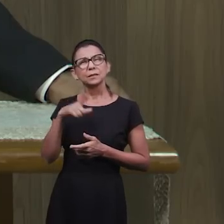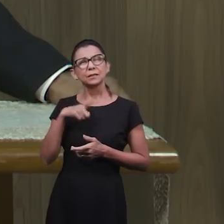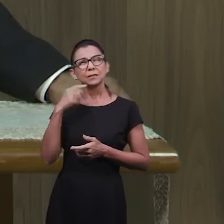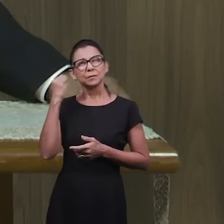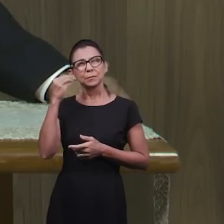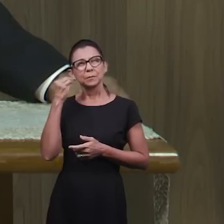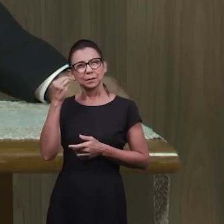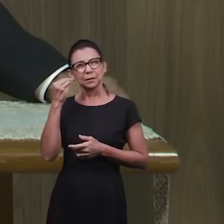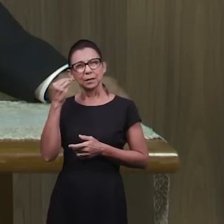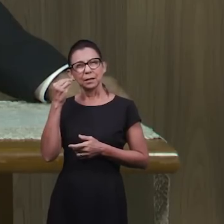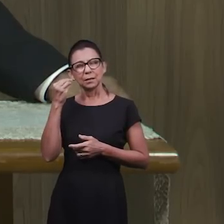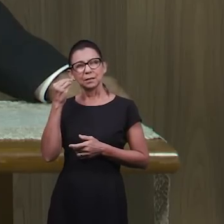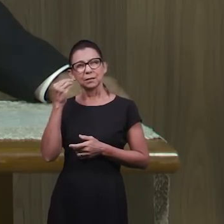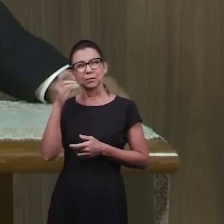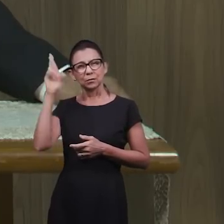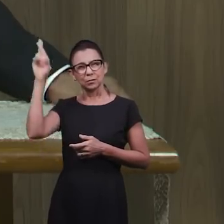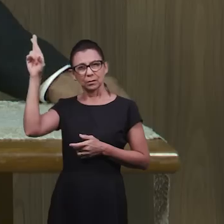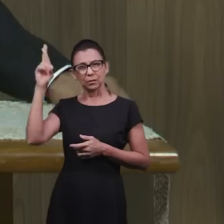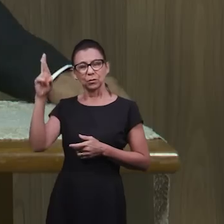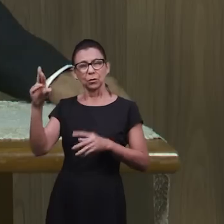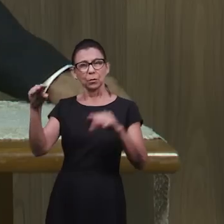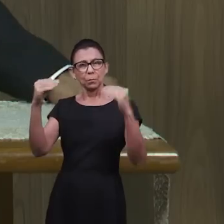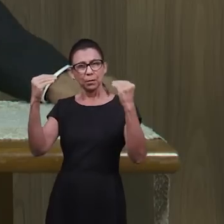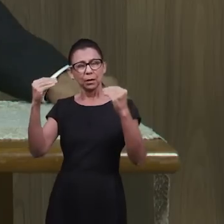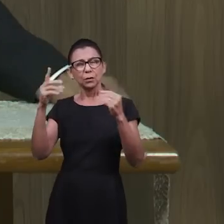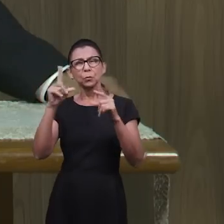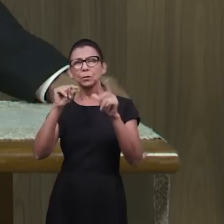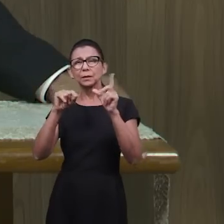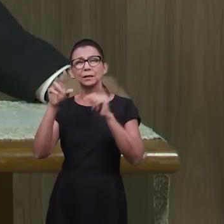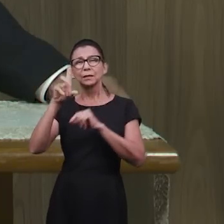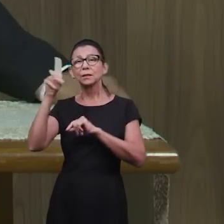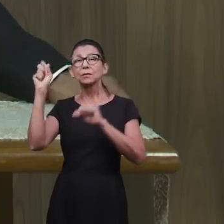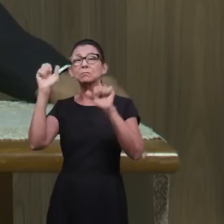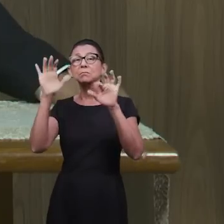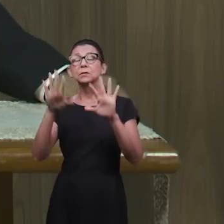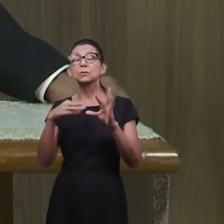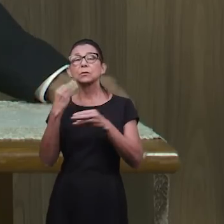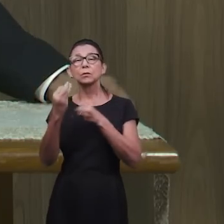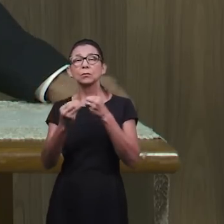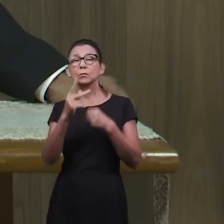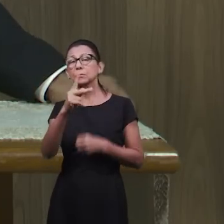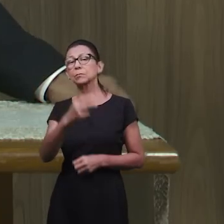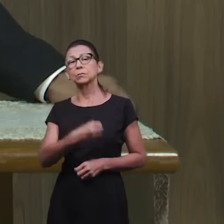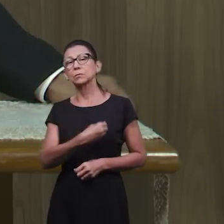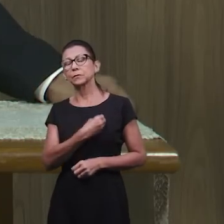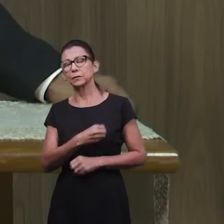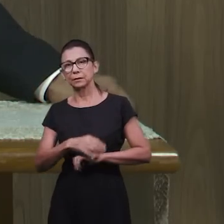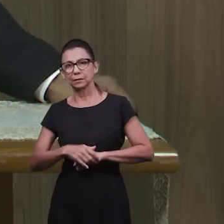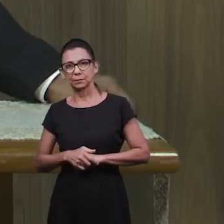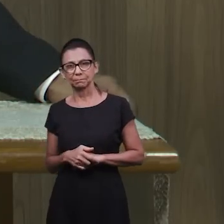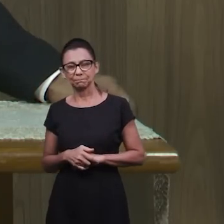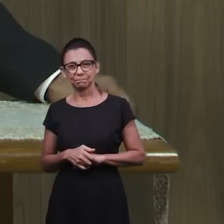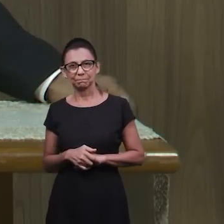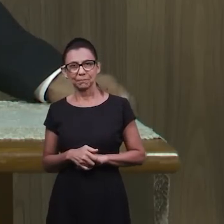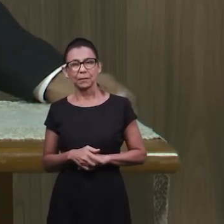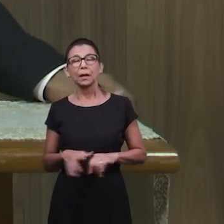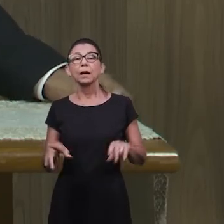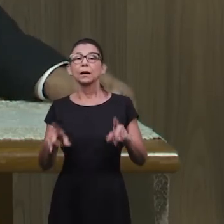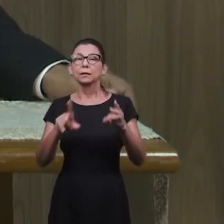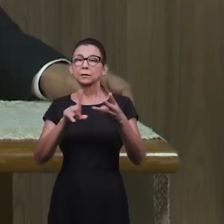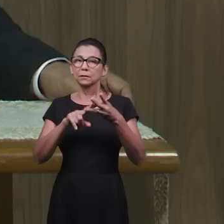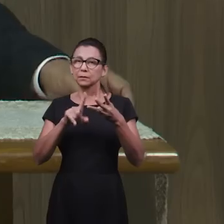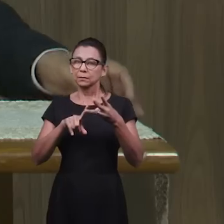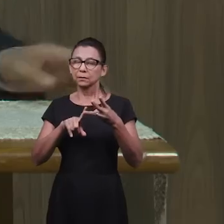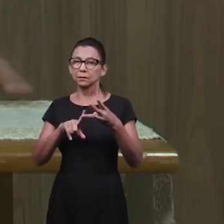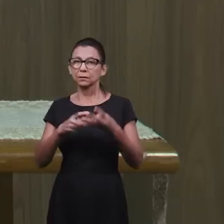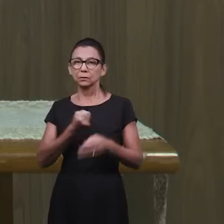experiência, para que você possa contar o que Deus fez contigo nesta noite. Nós queremos ouvir isso. E também nós temos